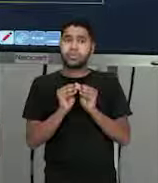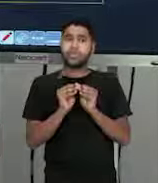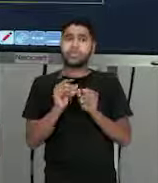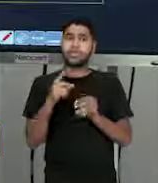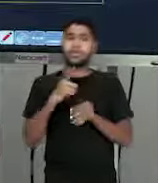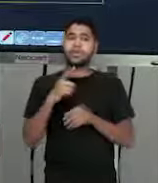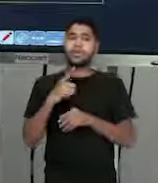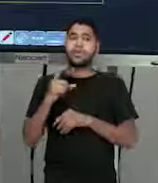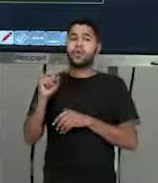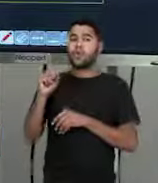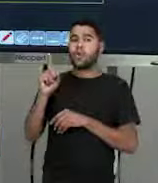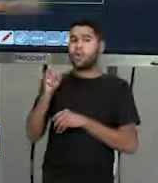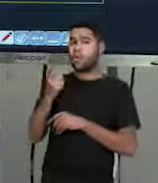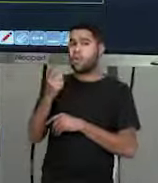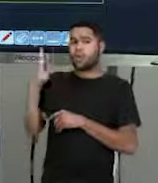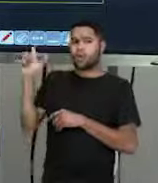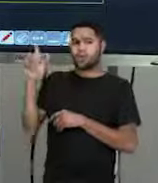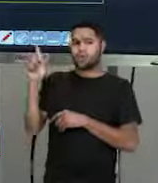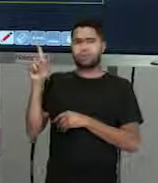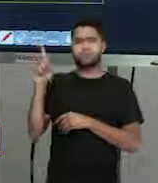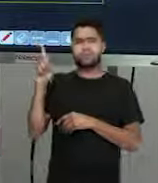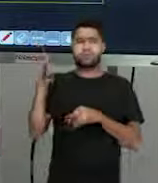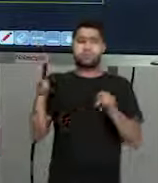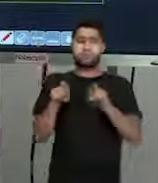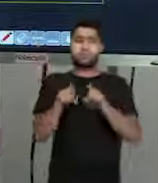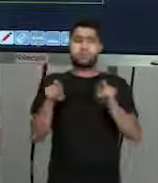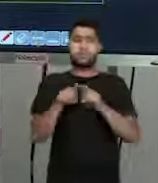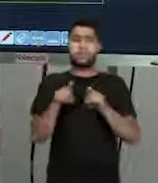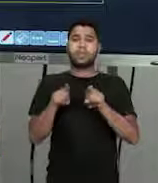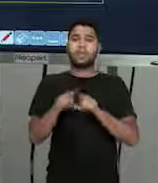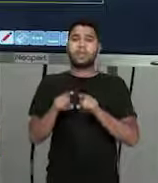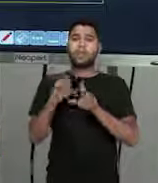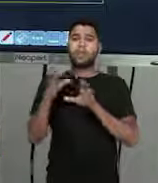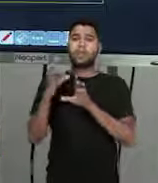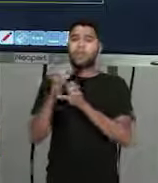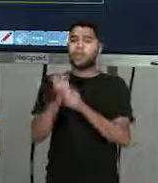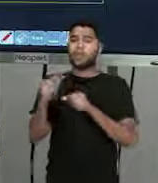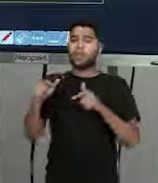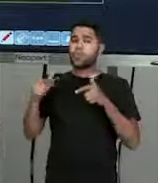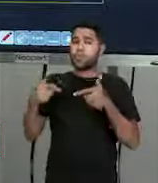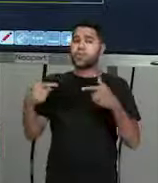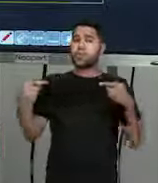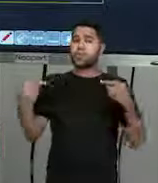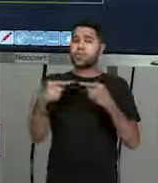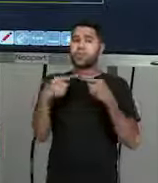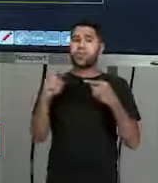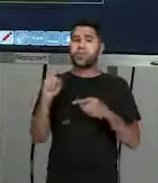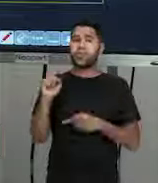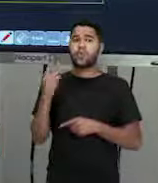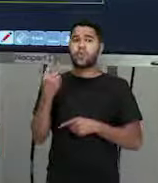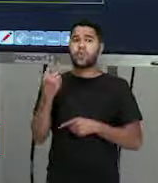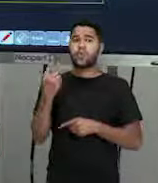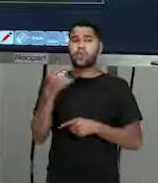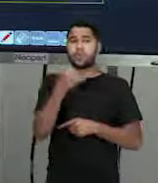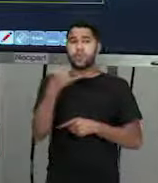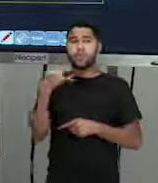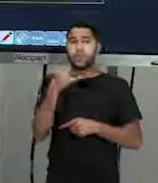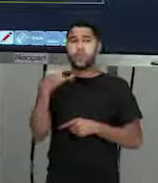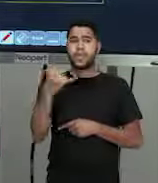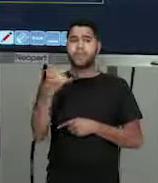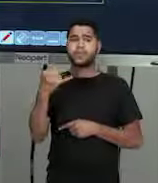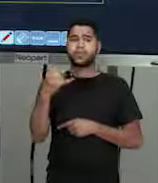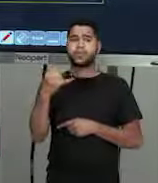chegar nessa outra expressão, que me diz que o rendimento é igual a 1 menos a